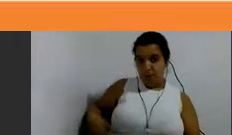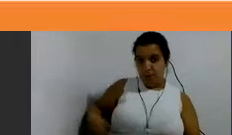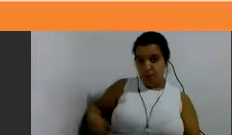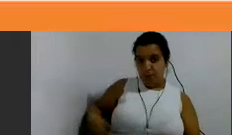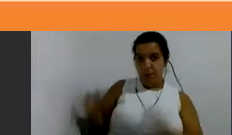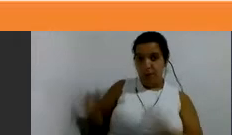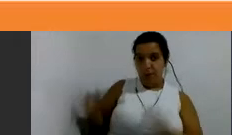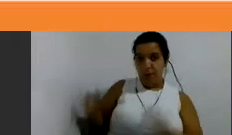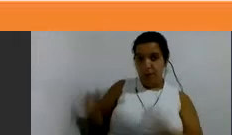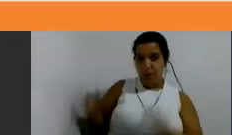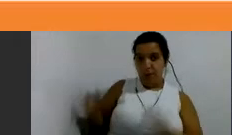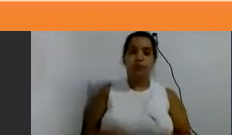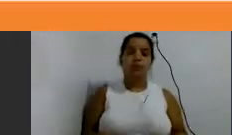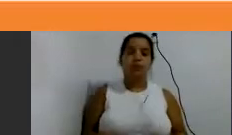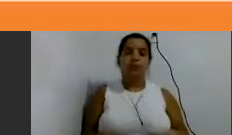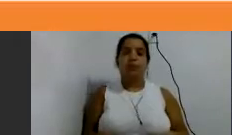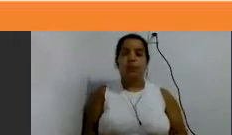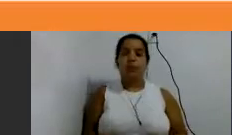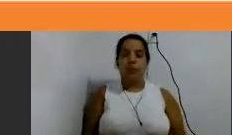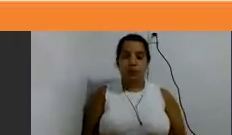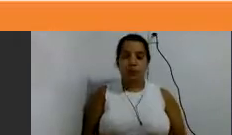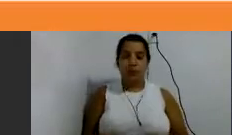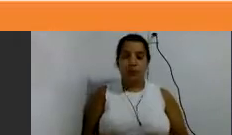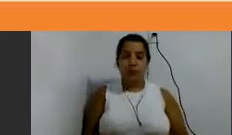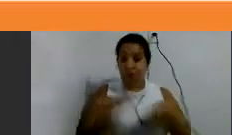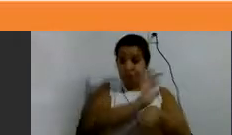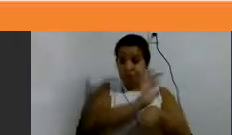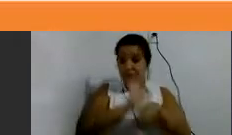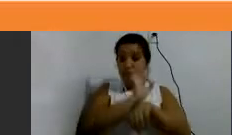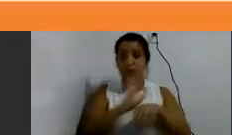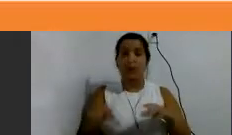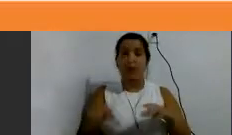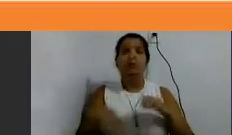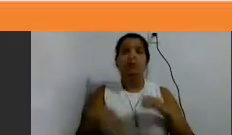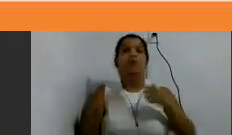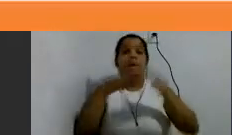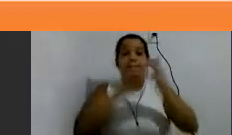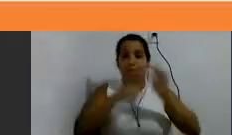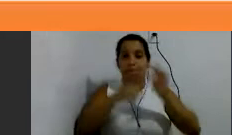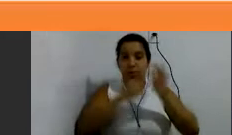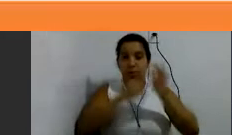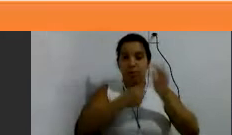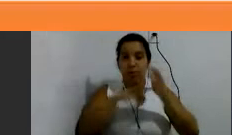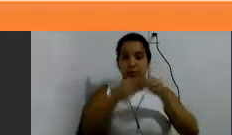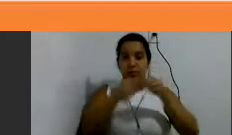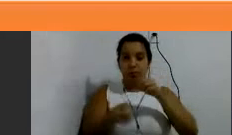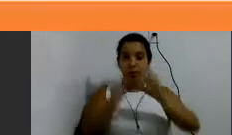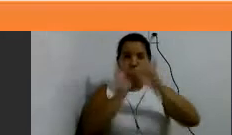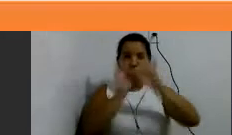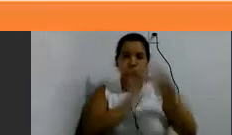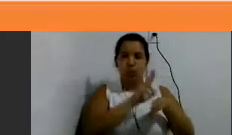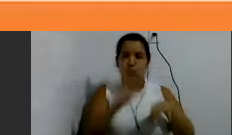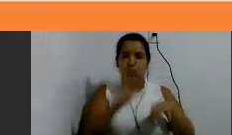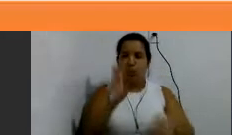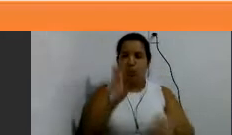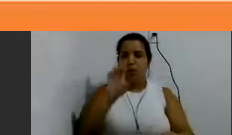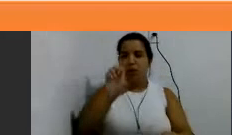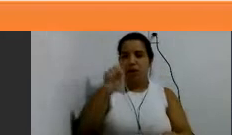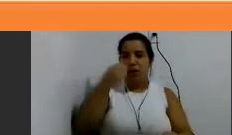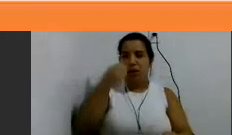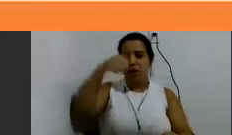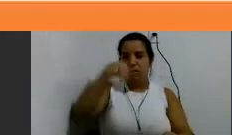vai infectar então essa célula e lá ele vai se multiplicar formando uma estrutura que a gente chama de esquizonte, com